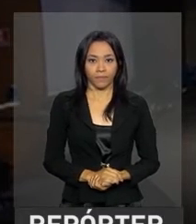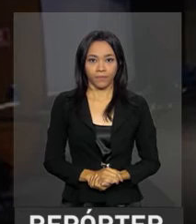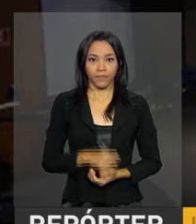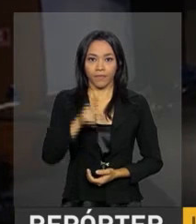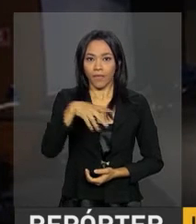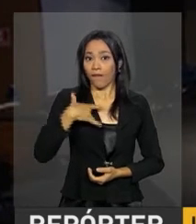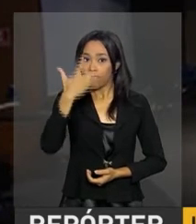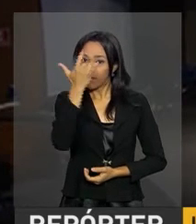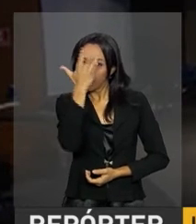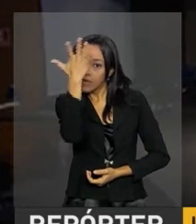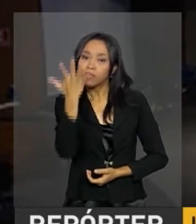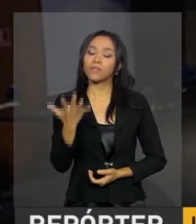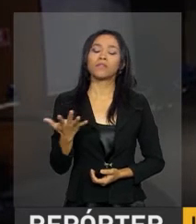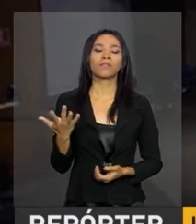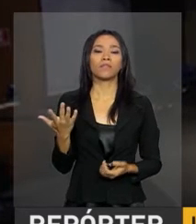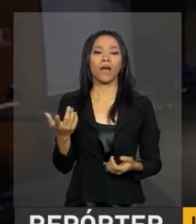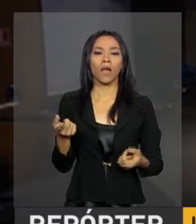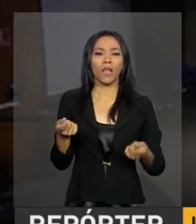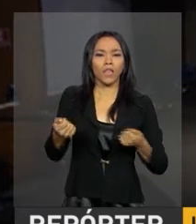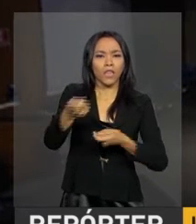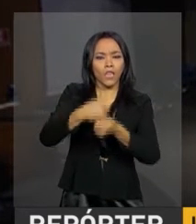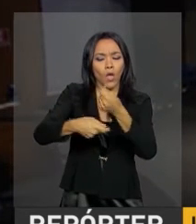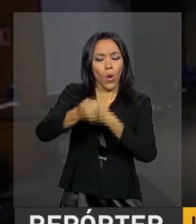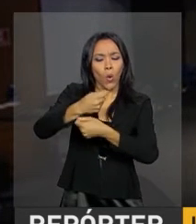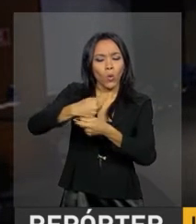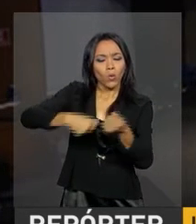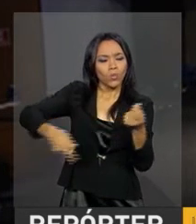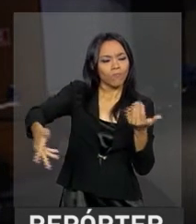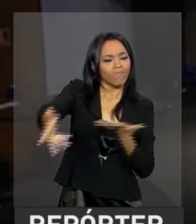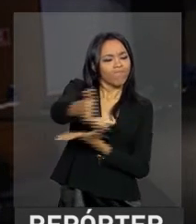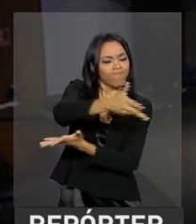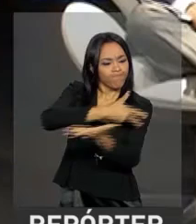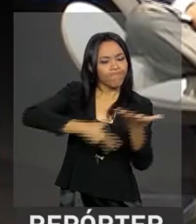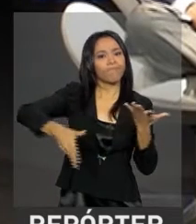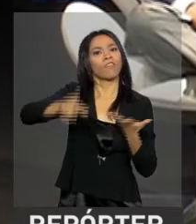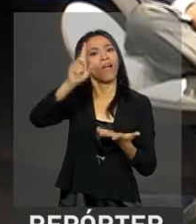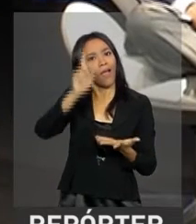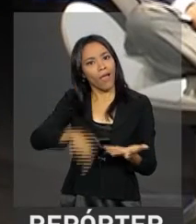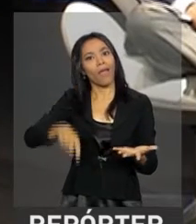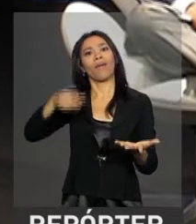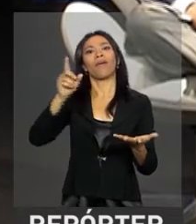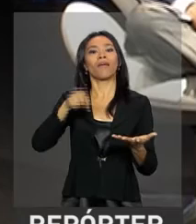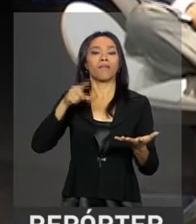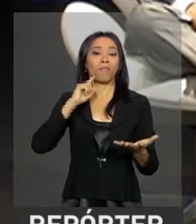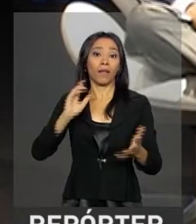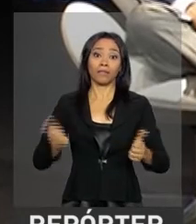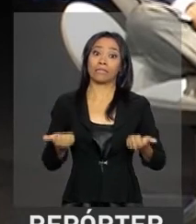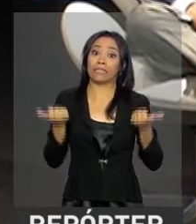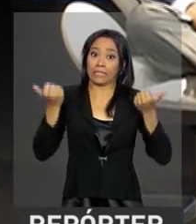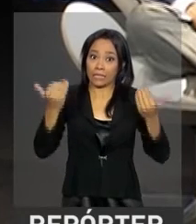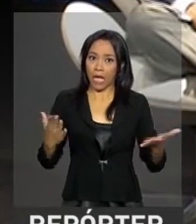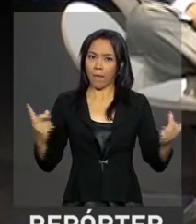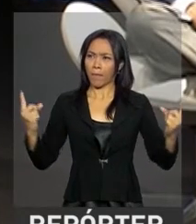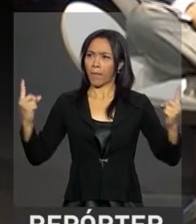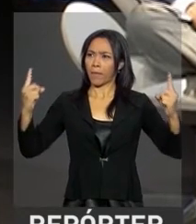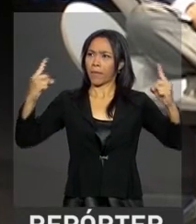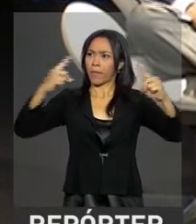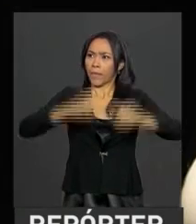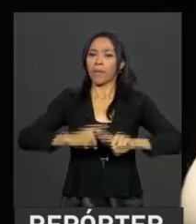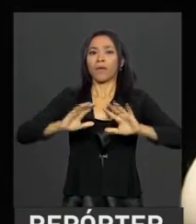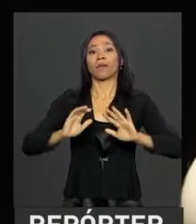facilitar o ambiente de negócios é uma das saídas para dar mais competitividade ao brasil no comércio